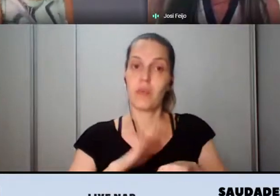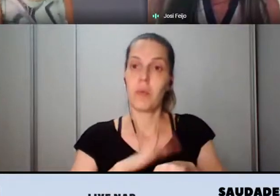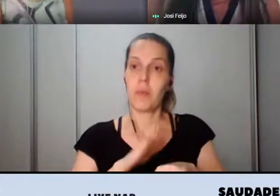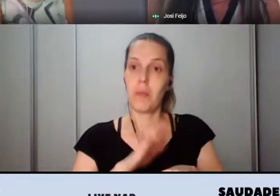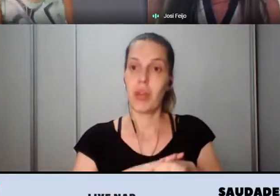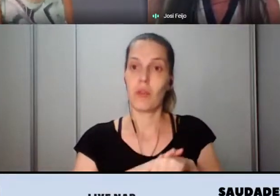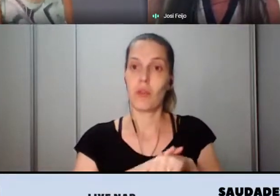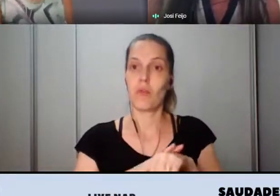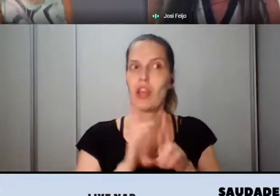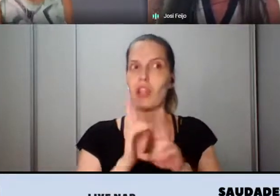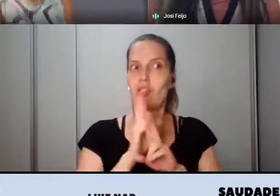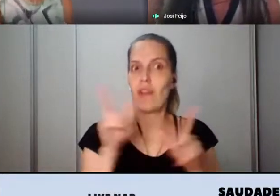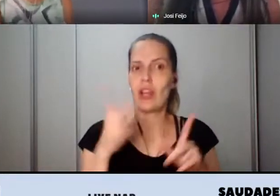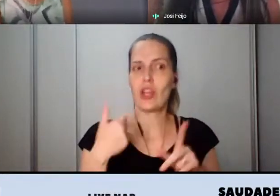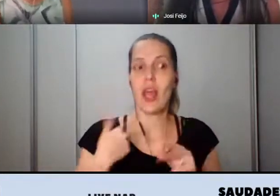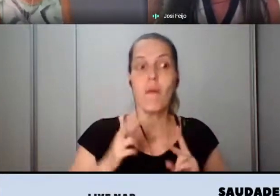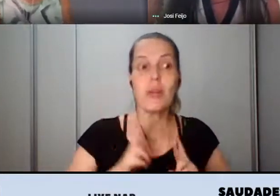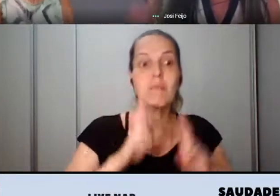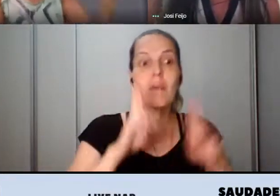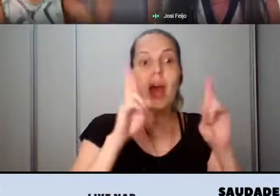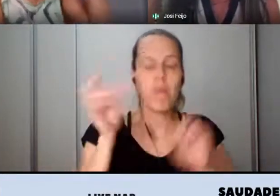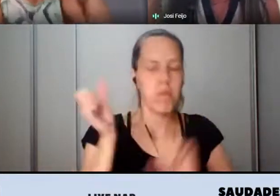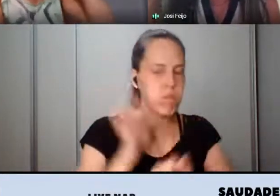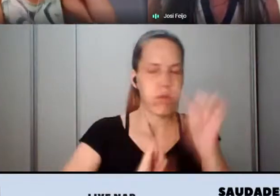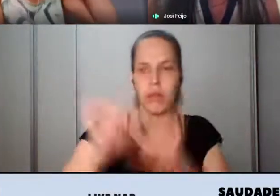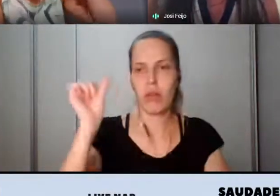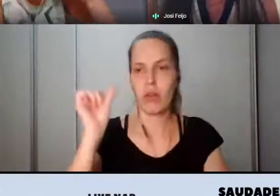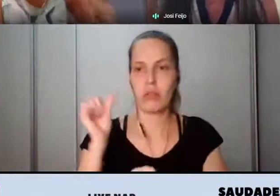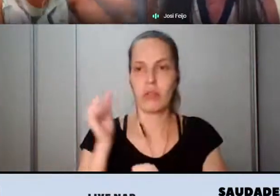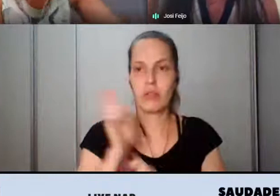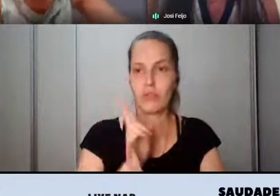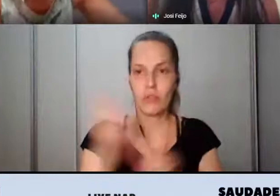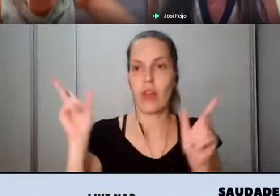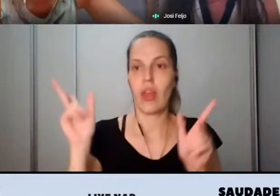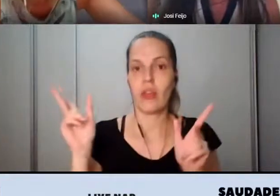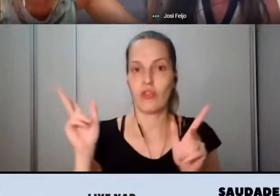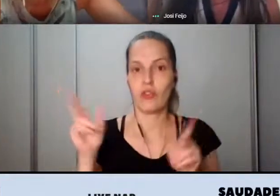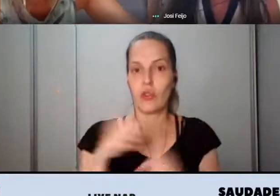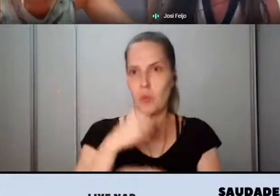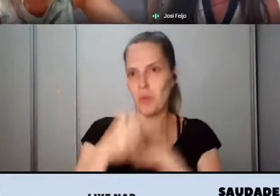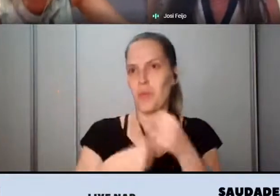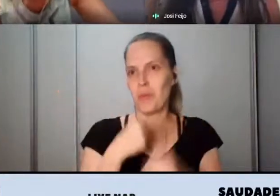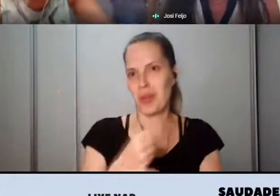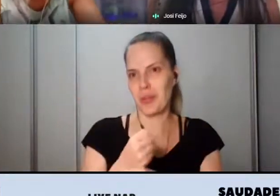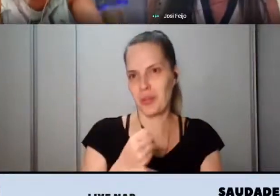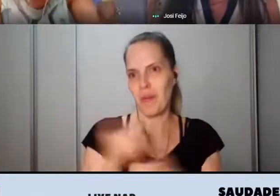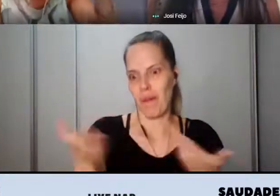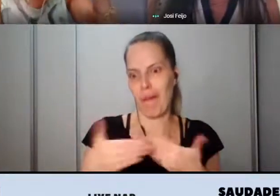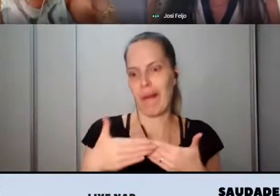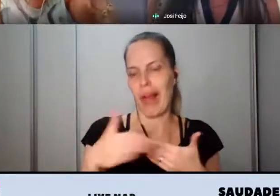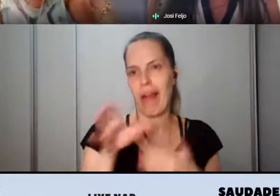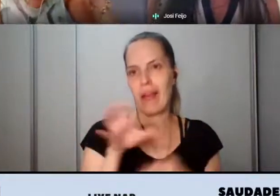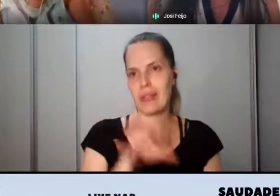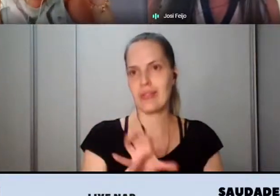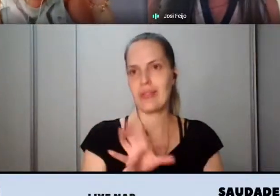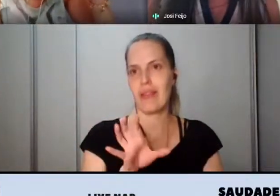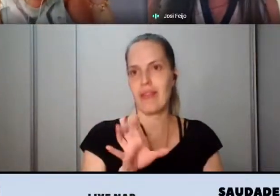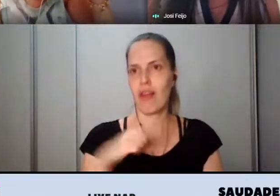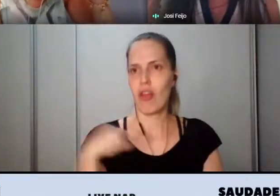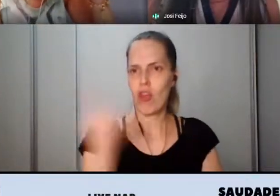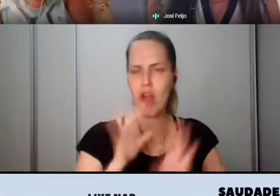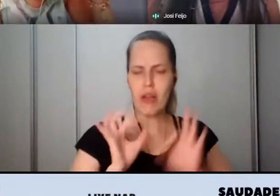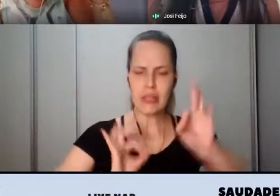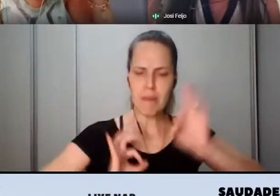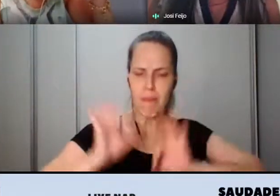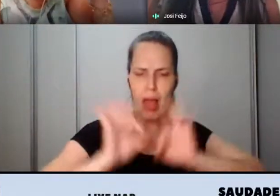foi um ano de muitas frustrações, né? Que nós traçamos um norte, né? E muitas das coisas